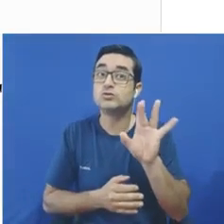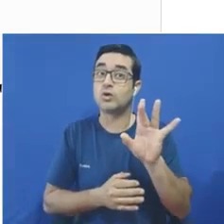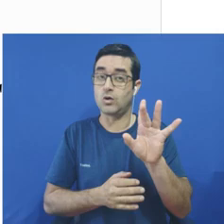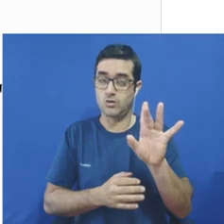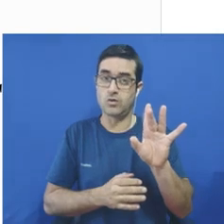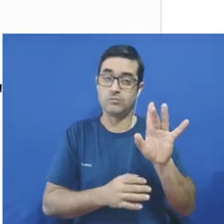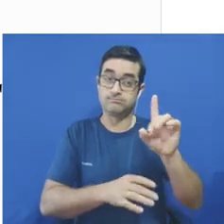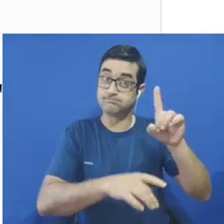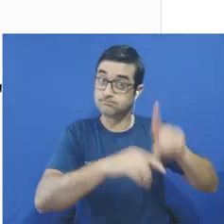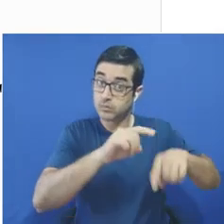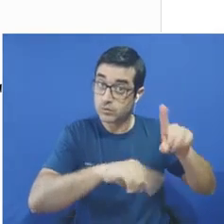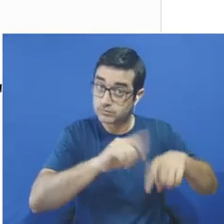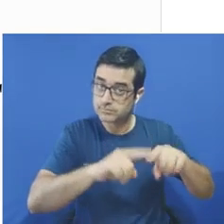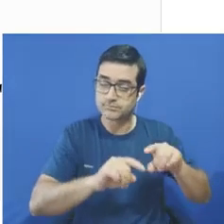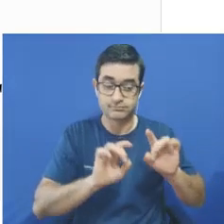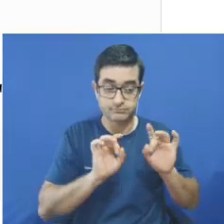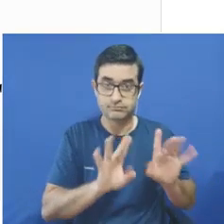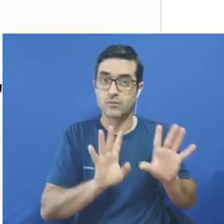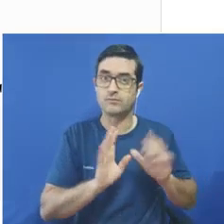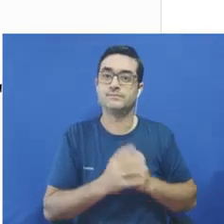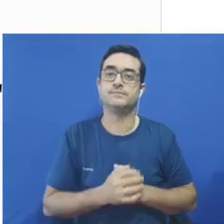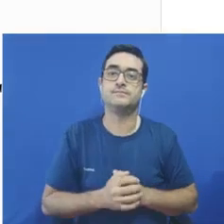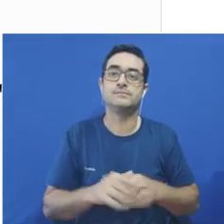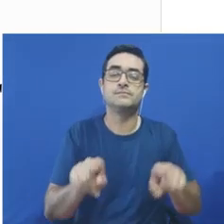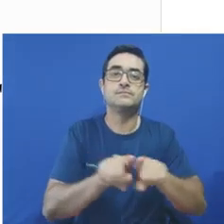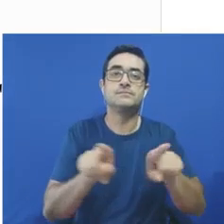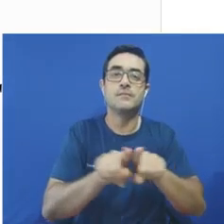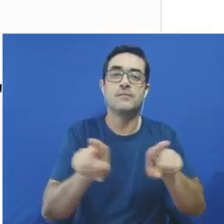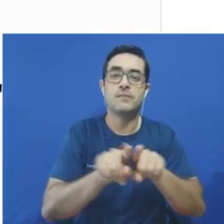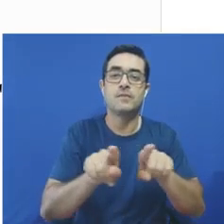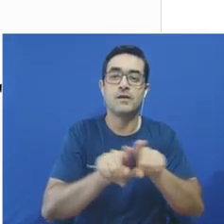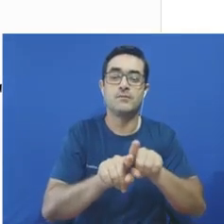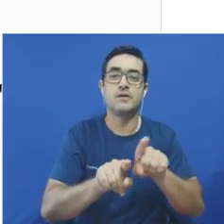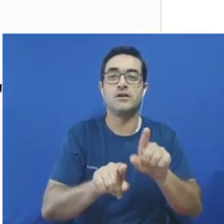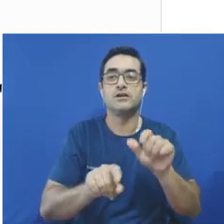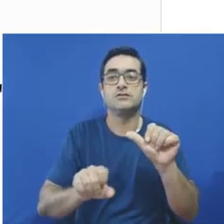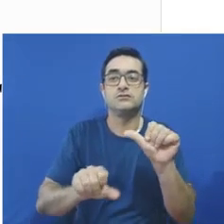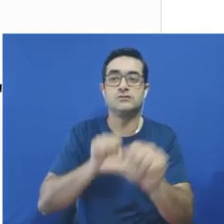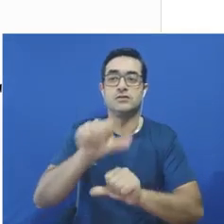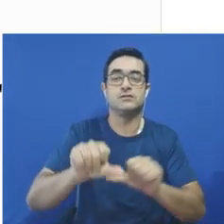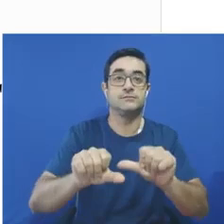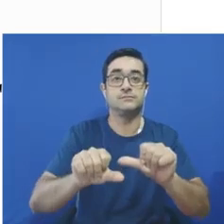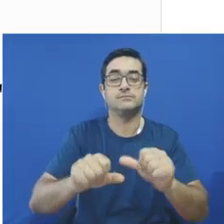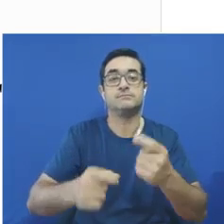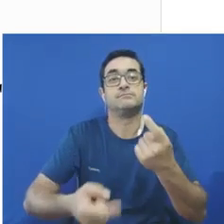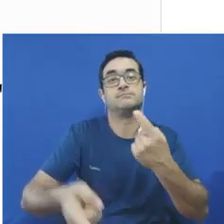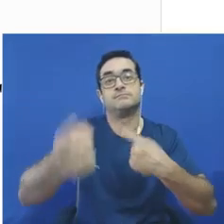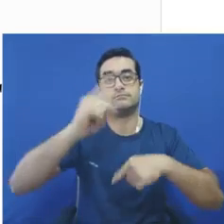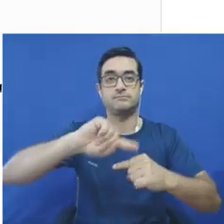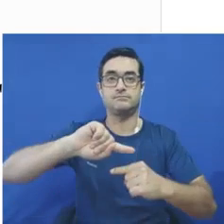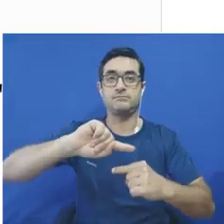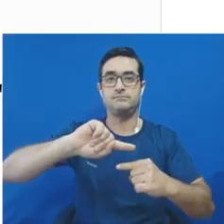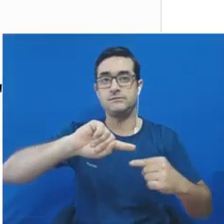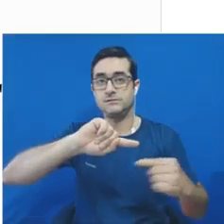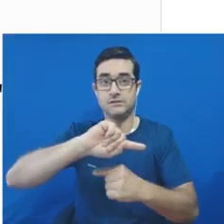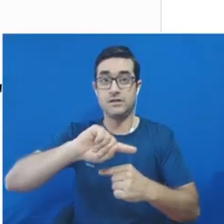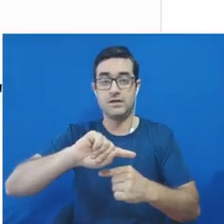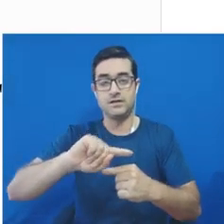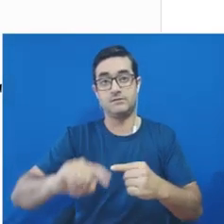para o lado dos produtos. Aqui eu tenho a seta inversa, onde a seta maior